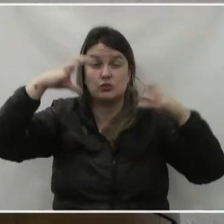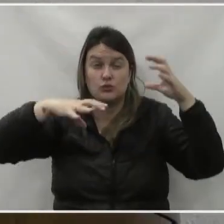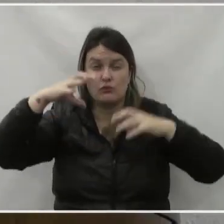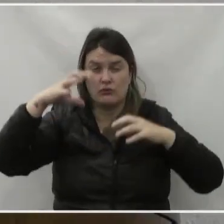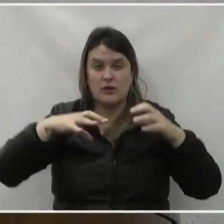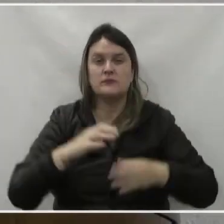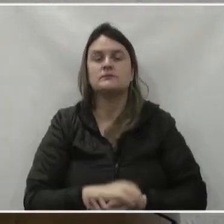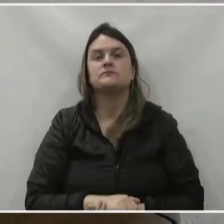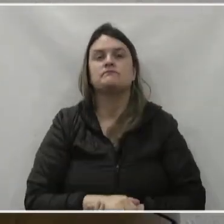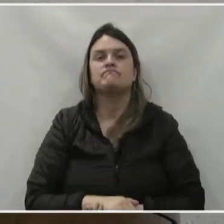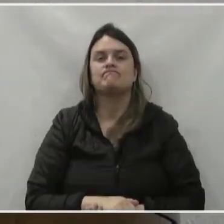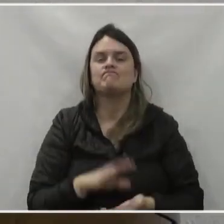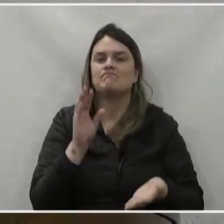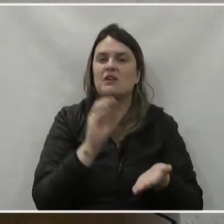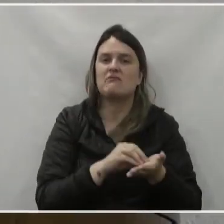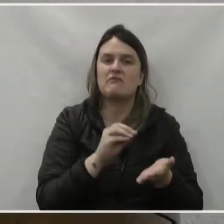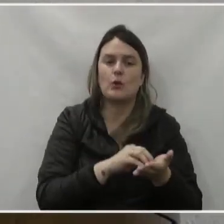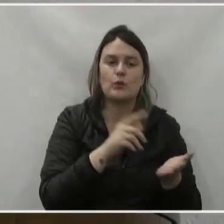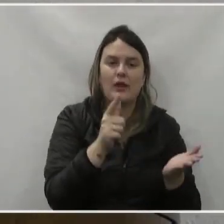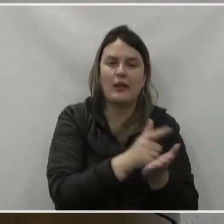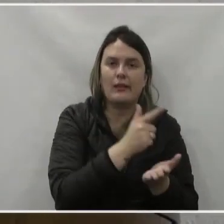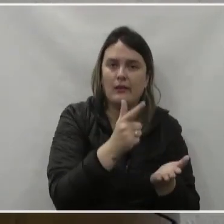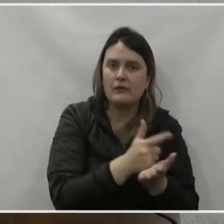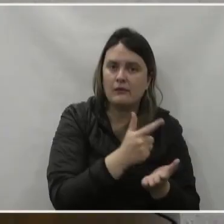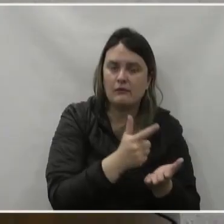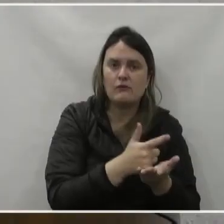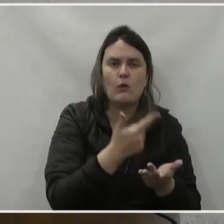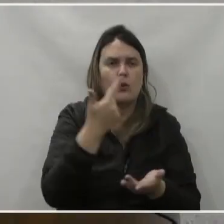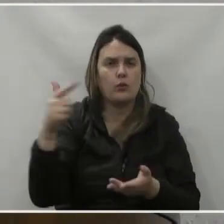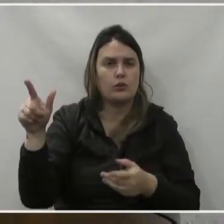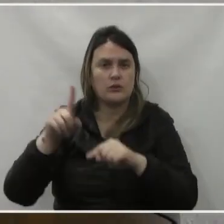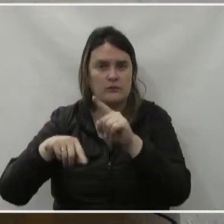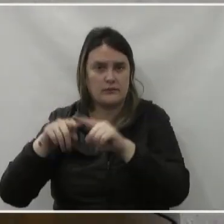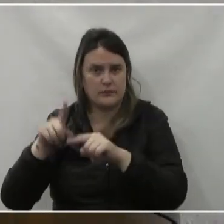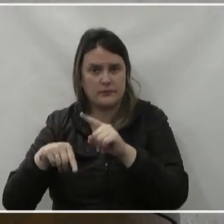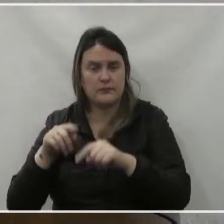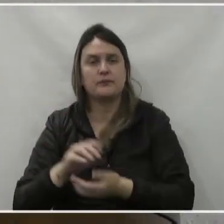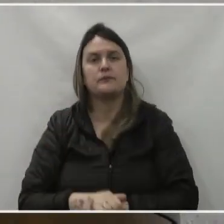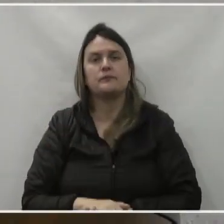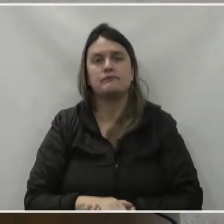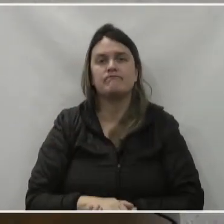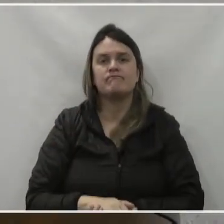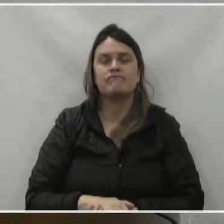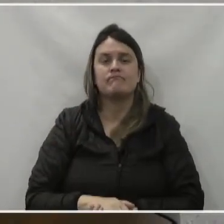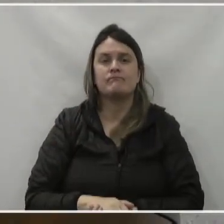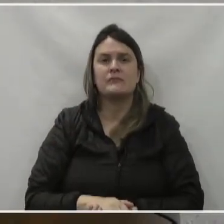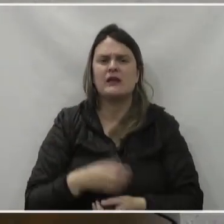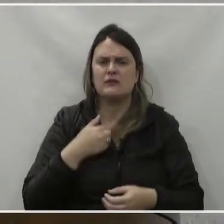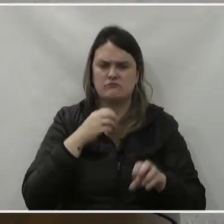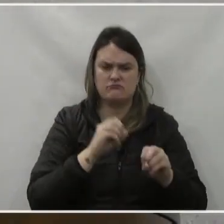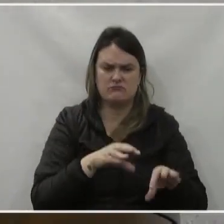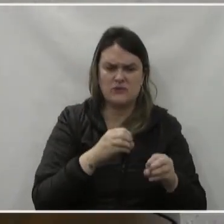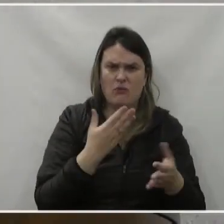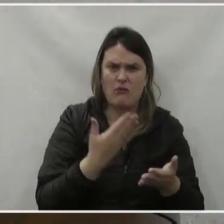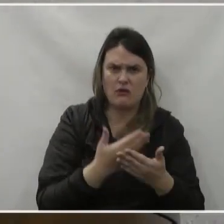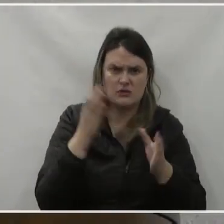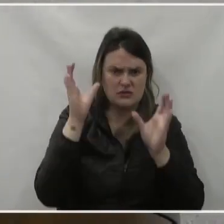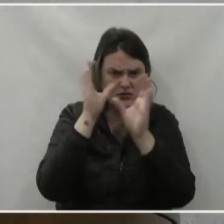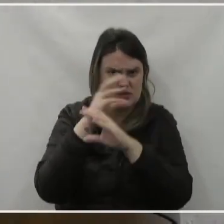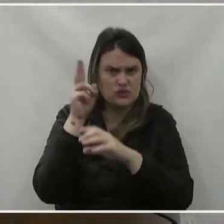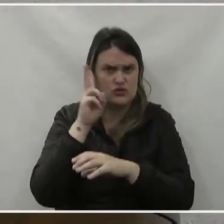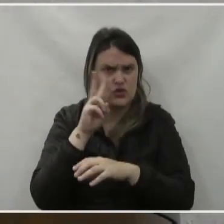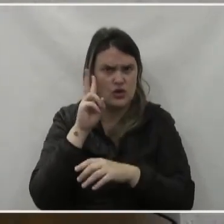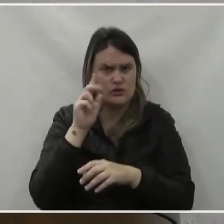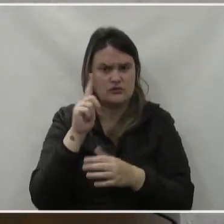Falta de livros para os alunos e outros materiais. ministro aula de Ciências, História e